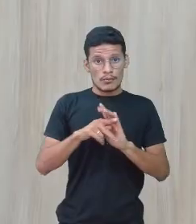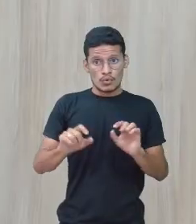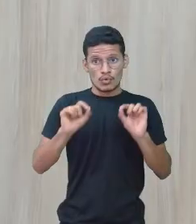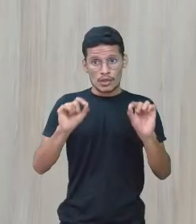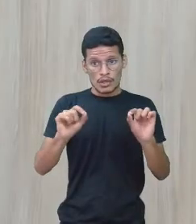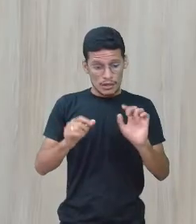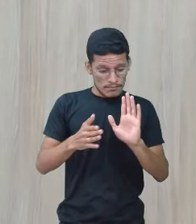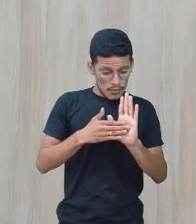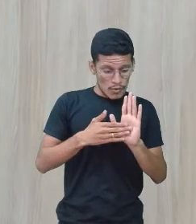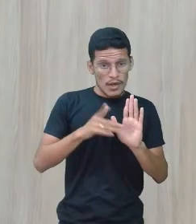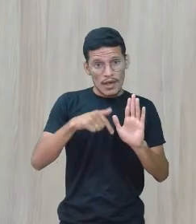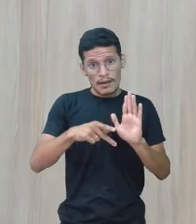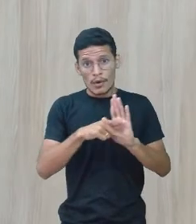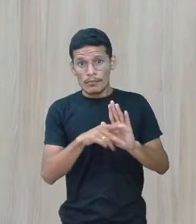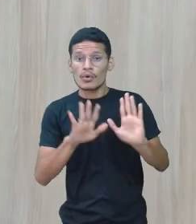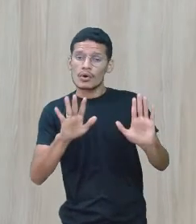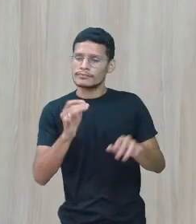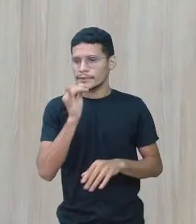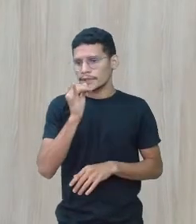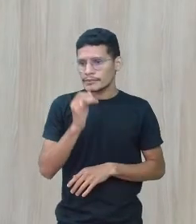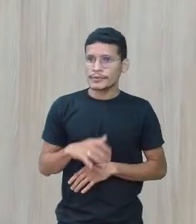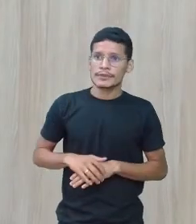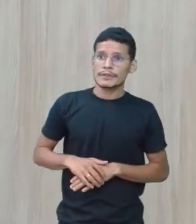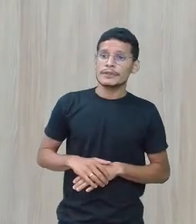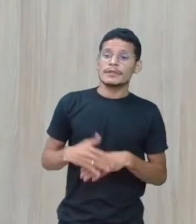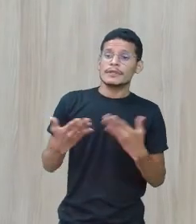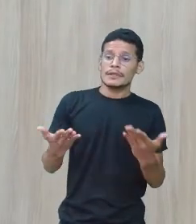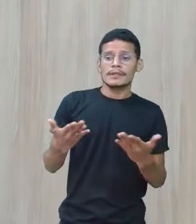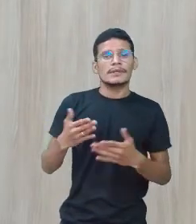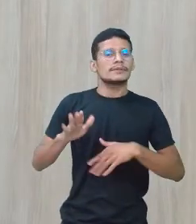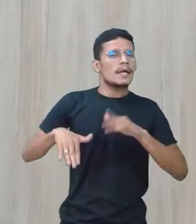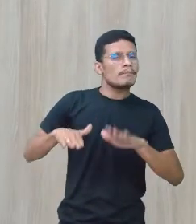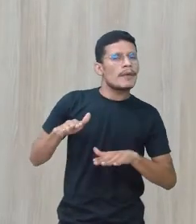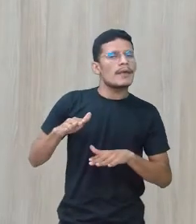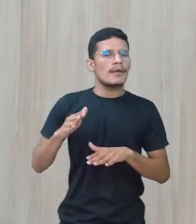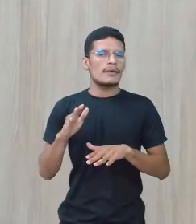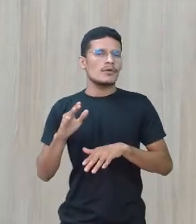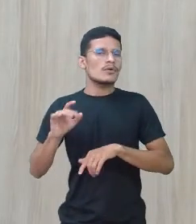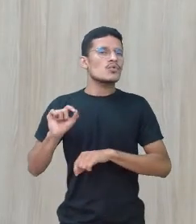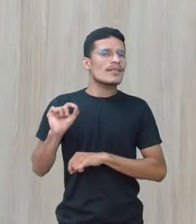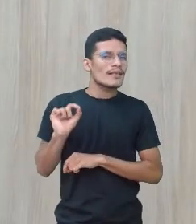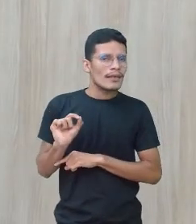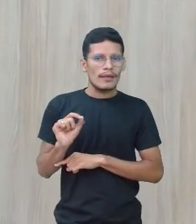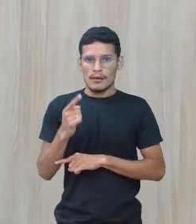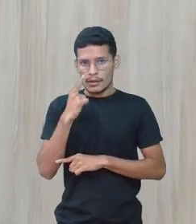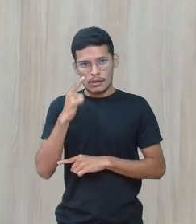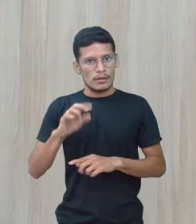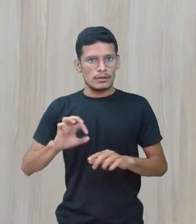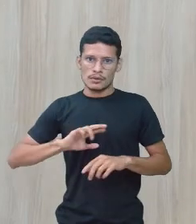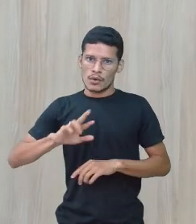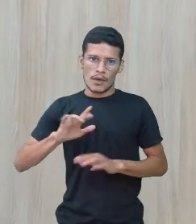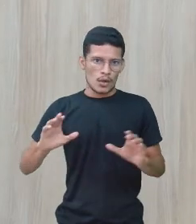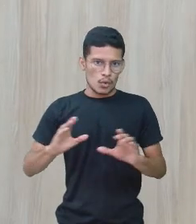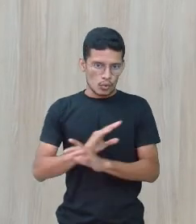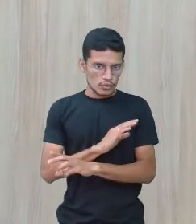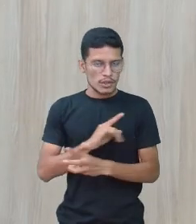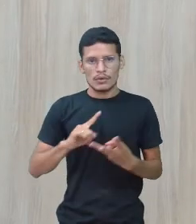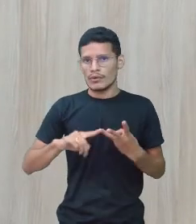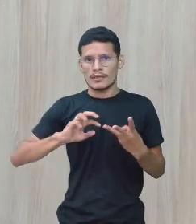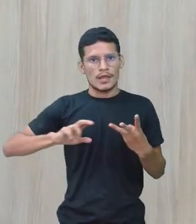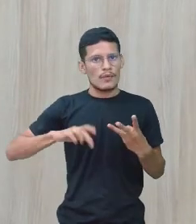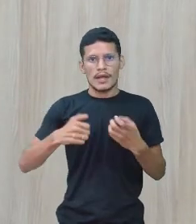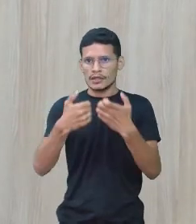conjunção proporcional é aquela, a medida que, a proporção que, não é uma conclusão. Também não é uma